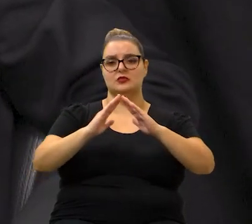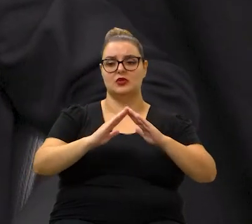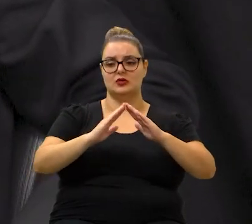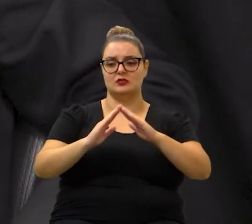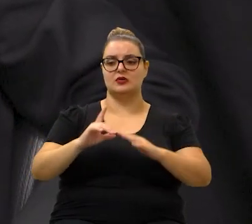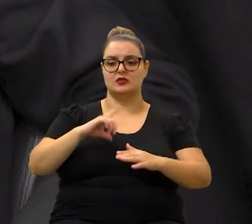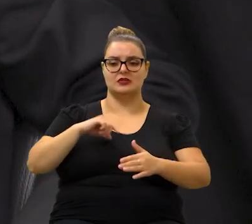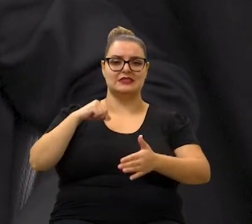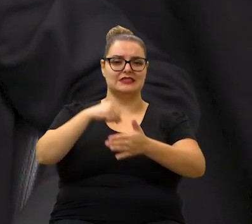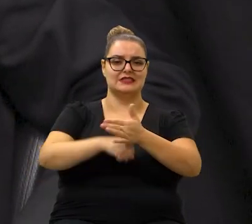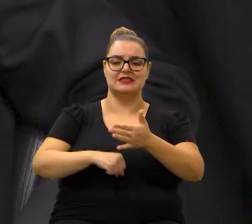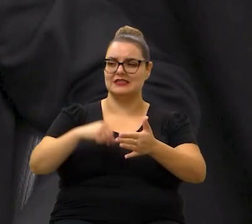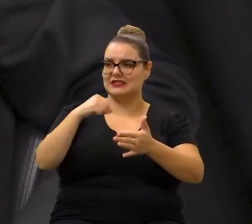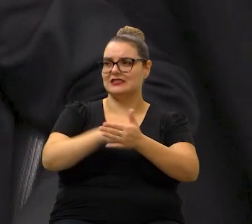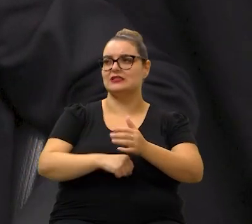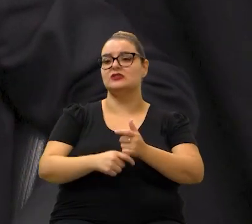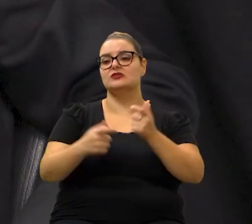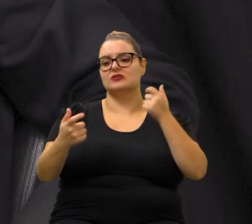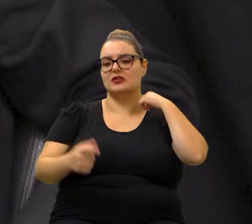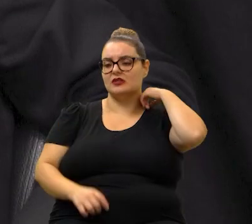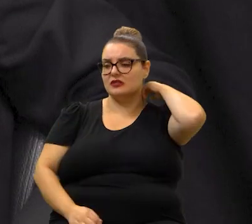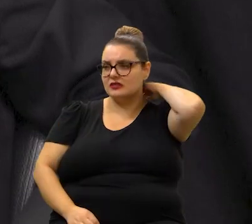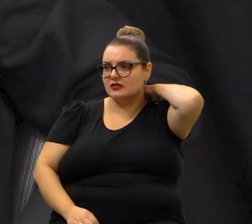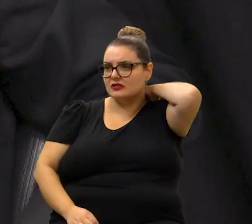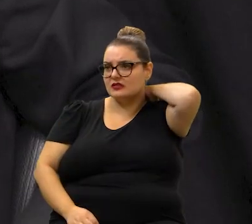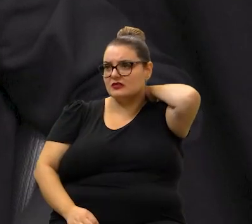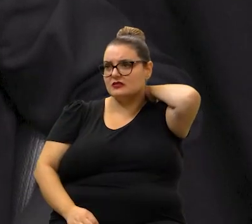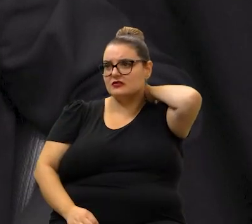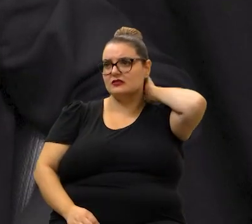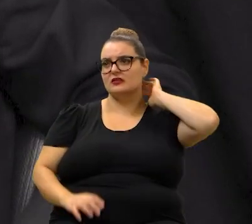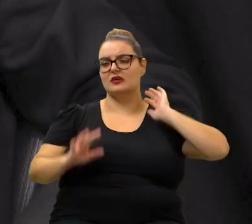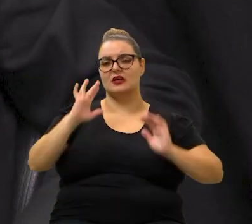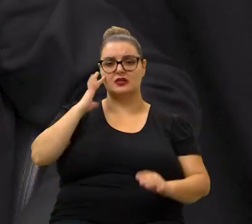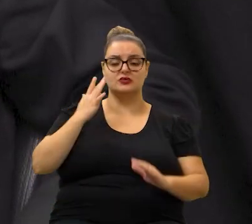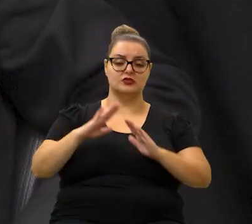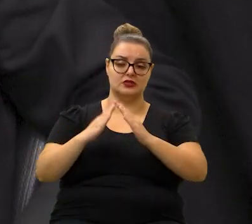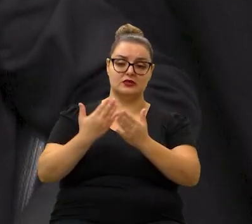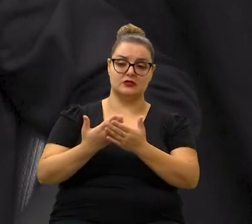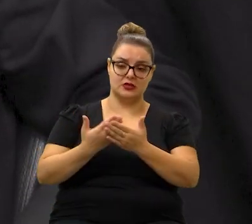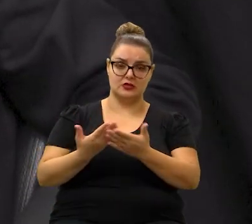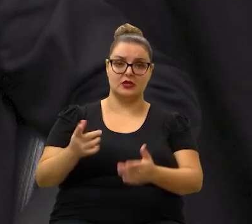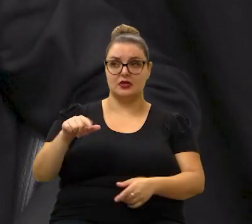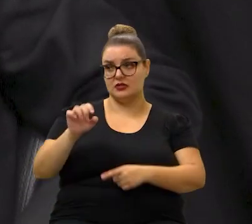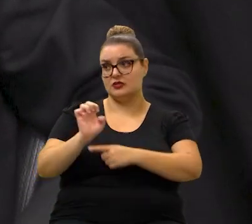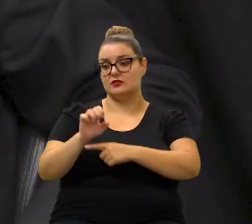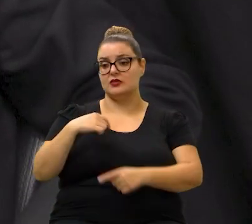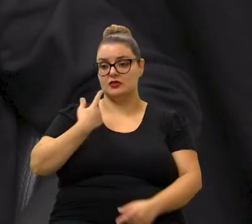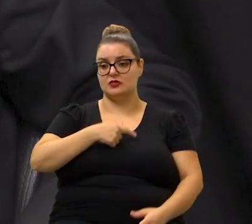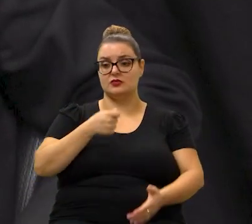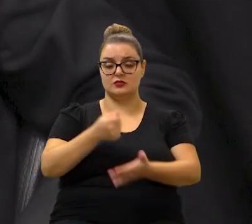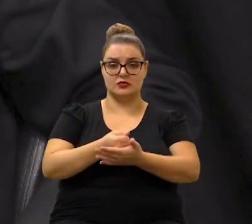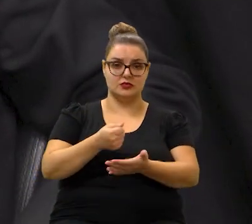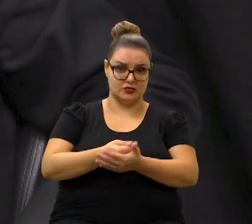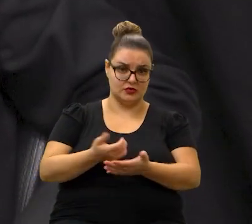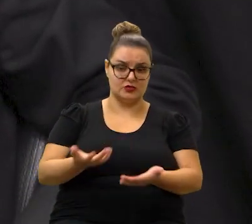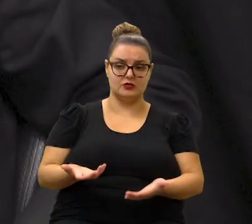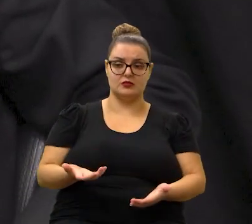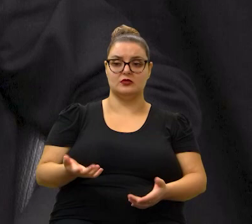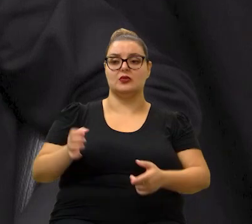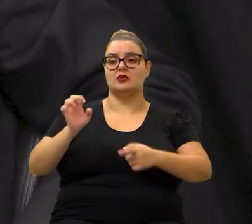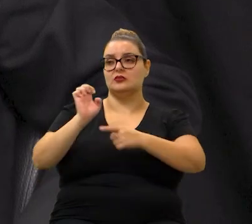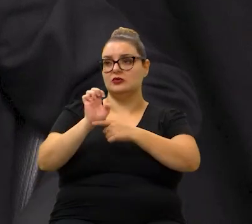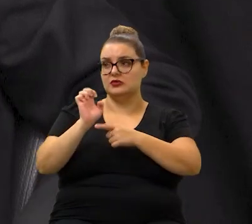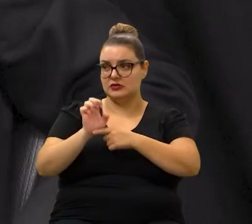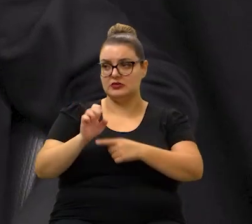tivemos uma luta travada ali muito grande eu acho que a escola Apesar dela ser Estadual nós cobrá mesmo o